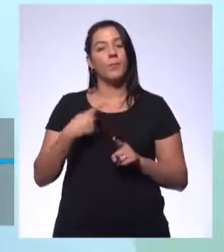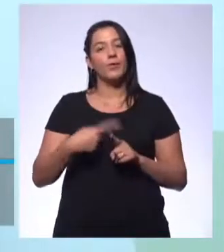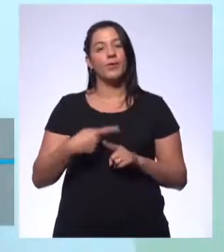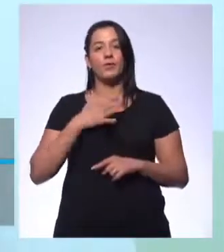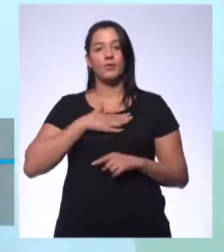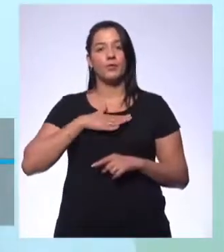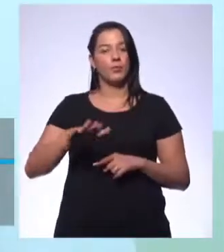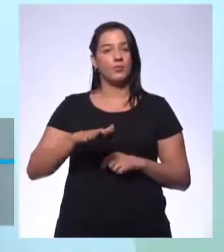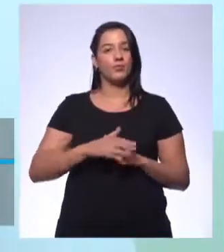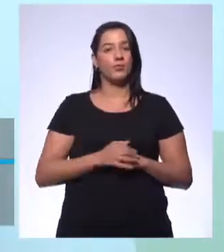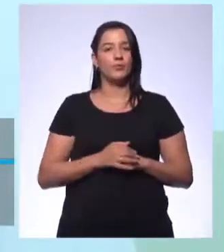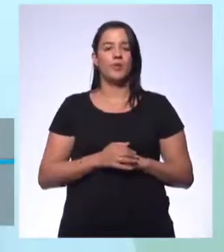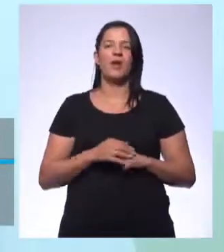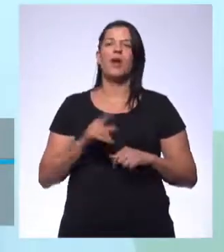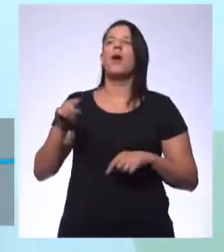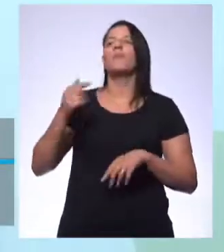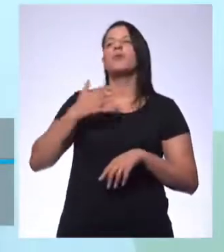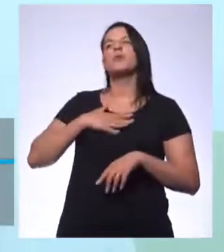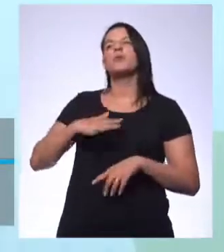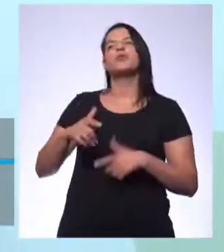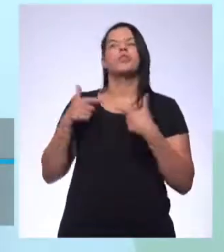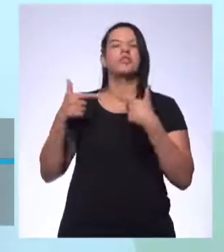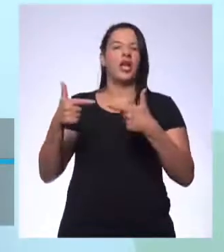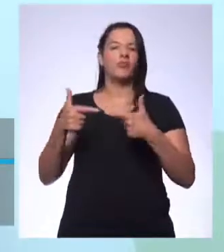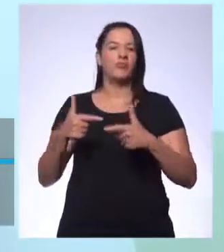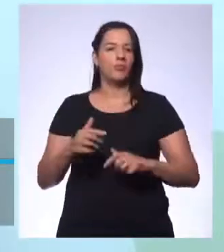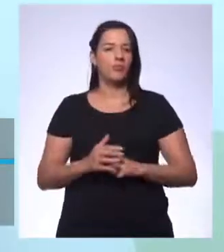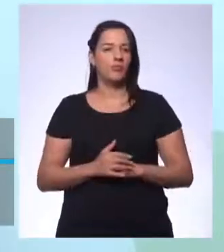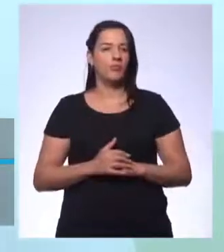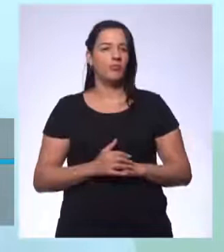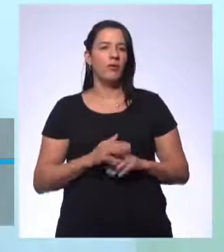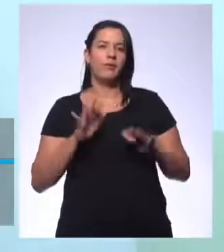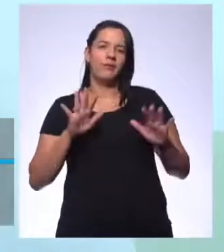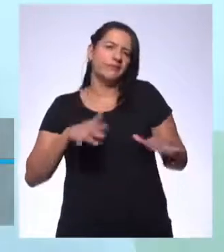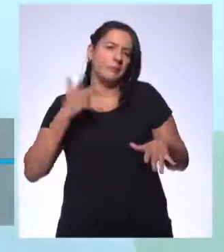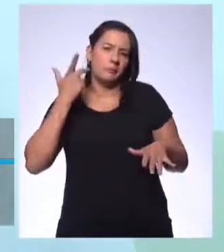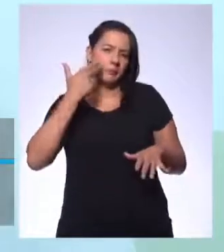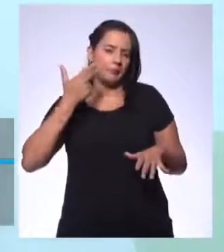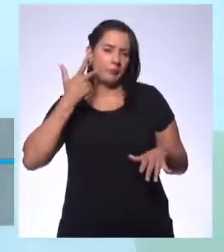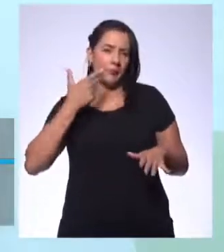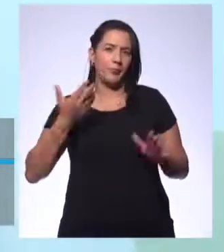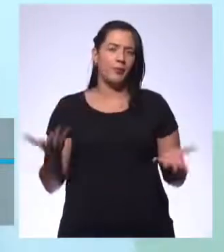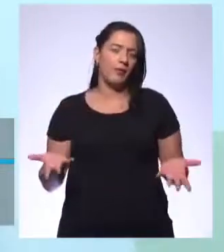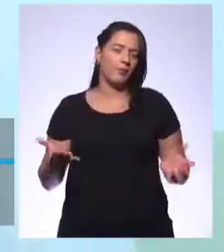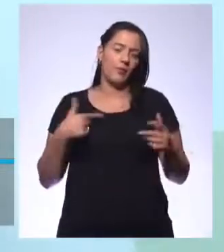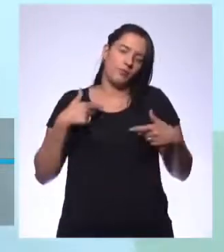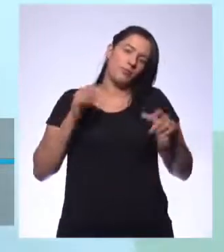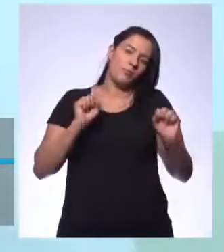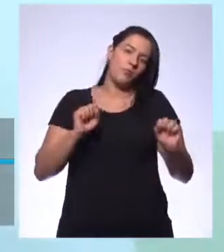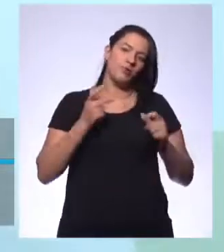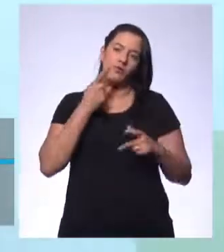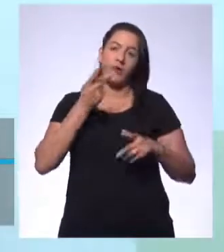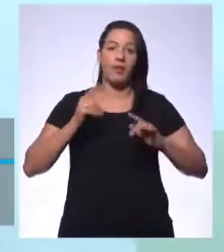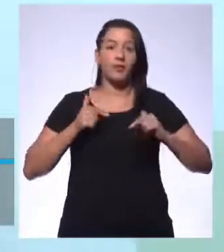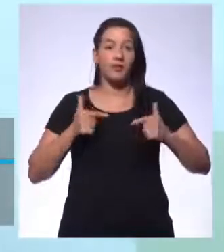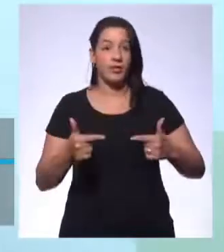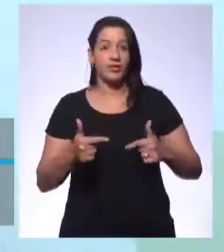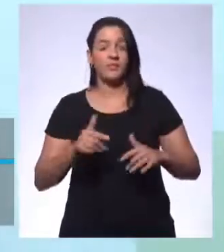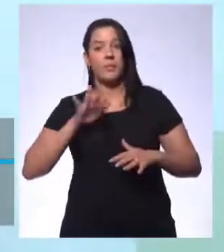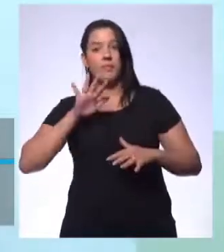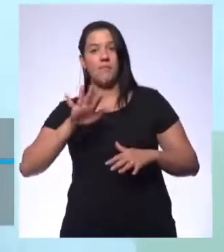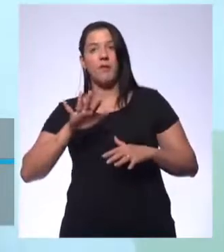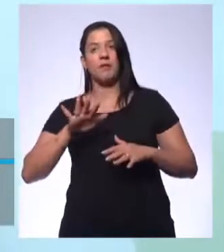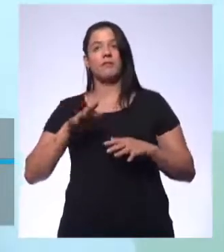você não gostou, né? Ah, não gostei porque eu achei chato, né? Isso é o senso comum, normal, eu também posso dizer a mesma coisa, mas vamos falar da resenha? Então,